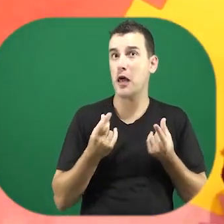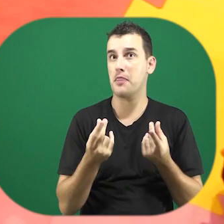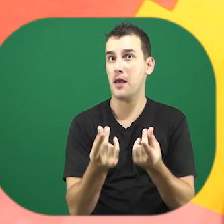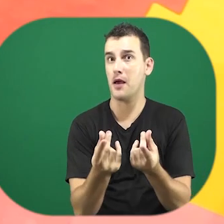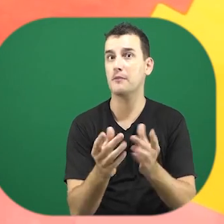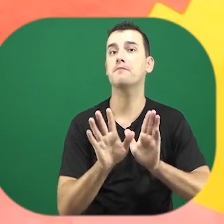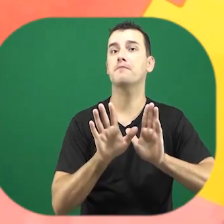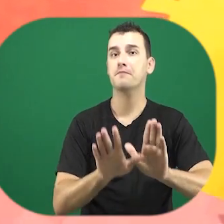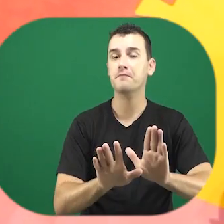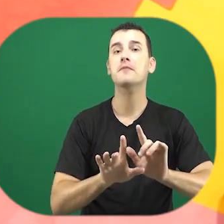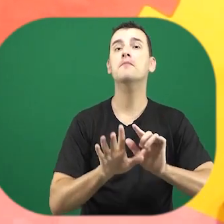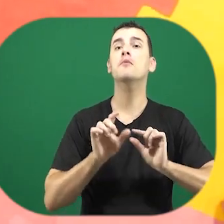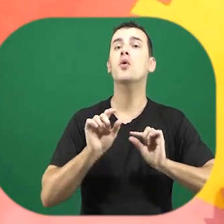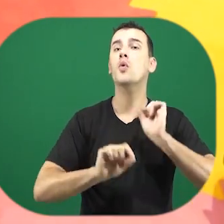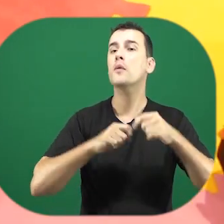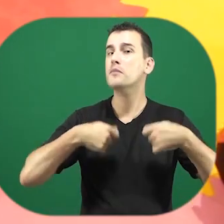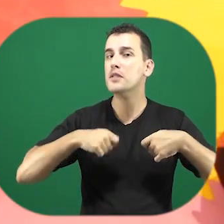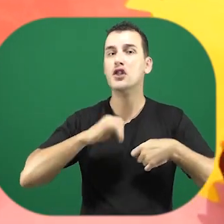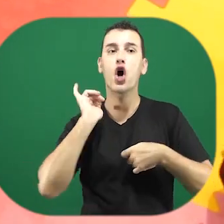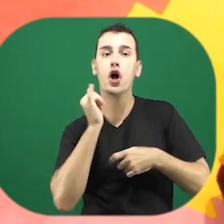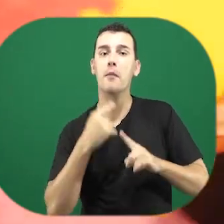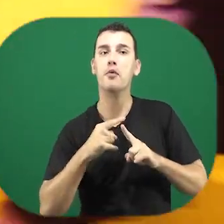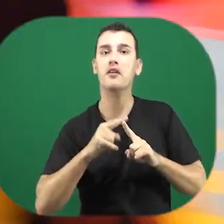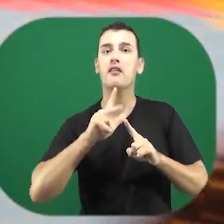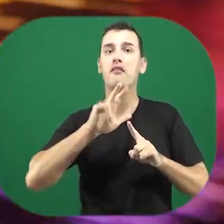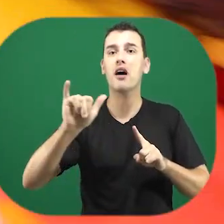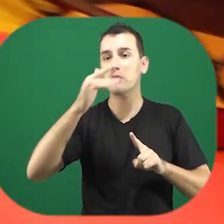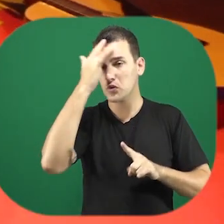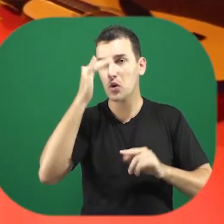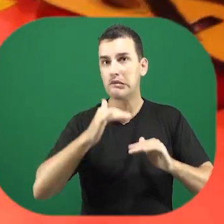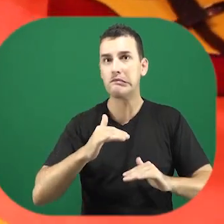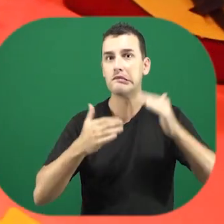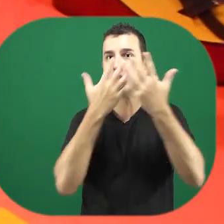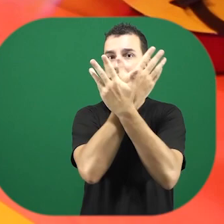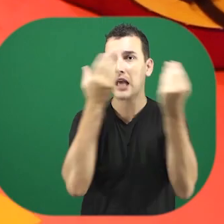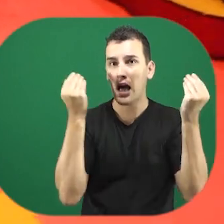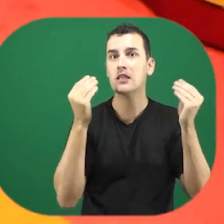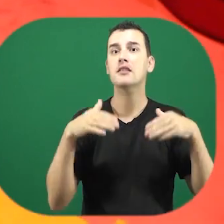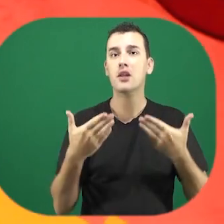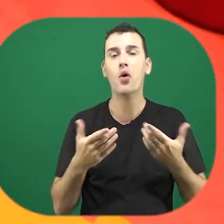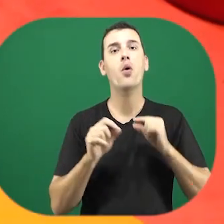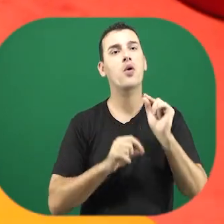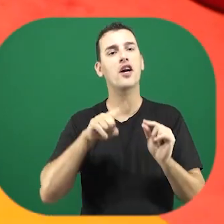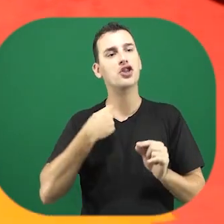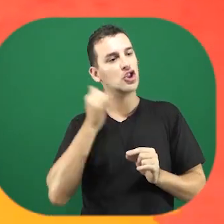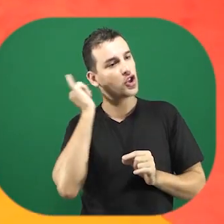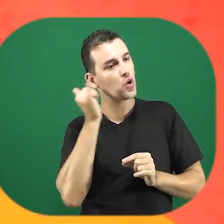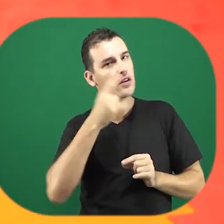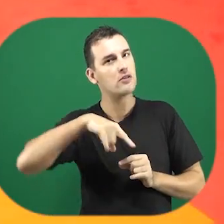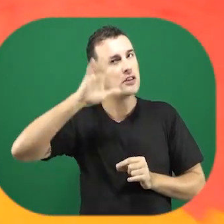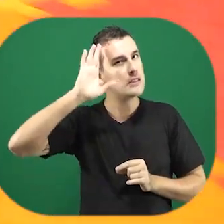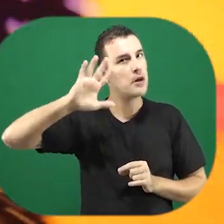eternas, a gente precisa contar. Senão elas caem no esquecimento. E enquanto a gente conta, e vocês imaginam, e fazem de conta junto